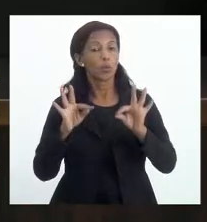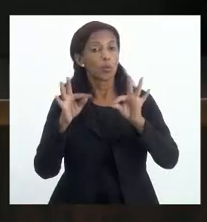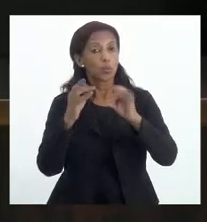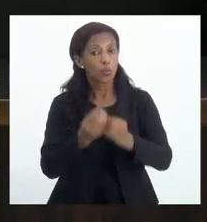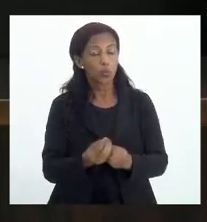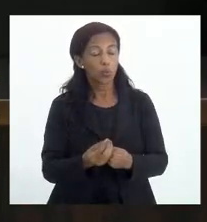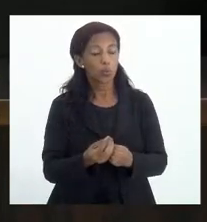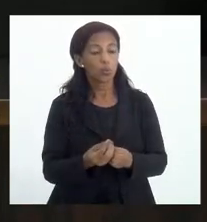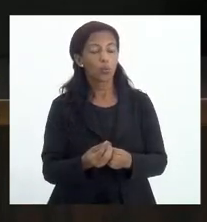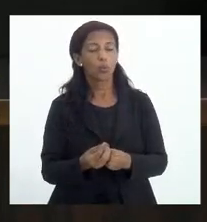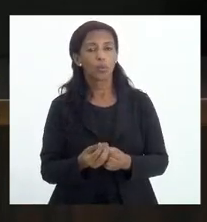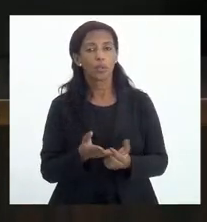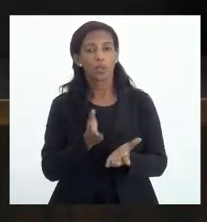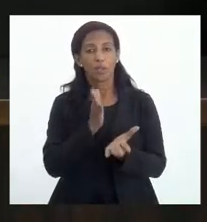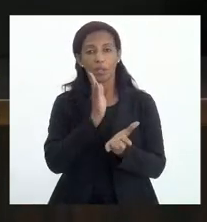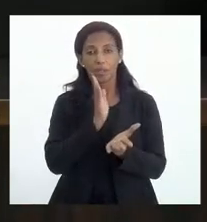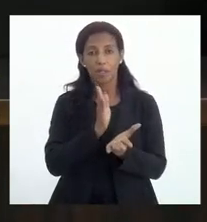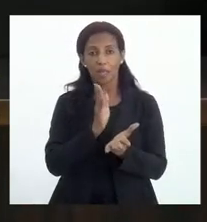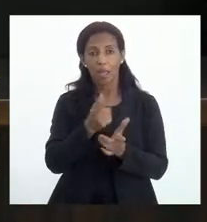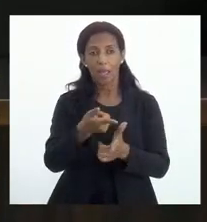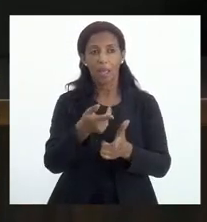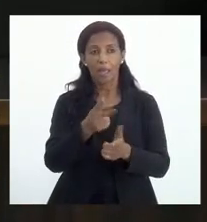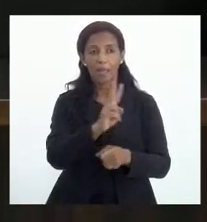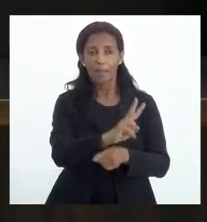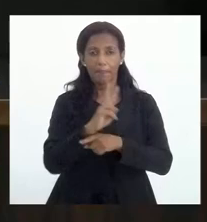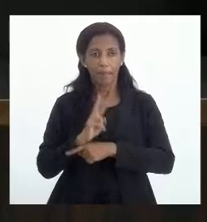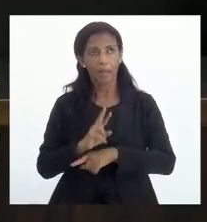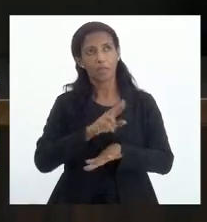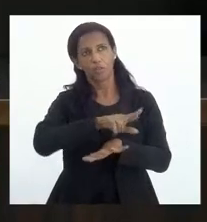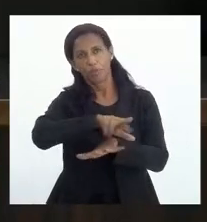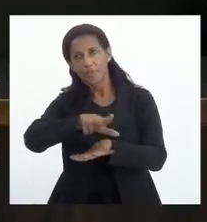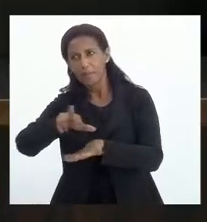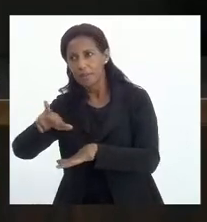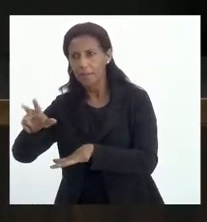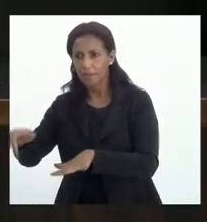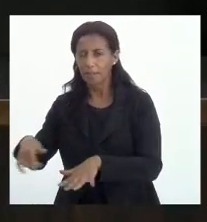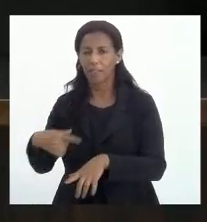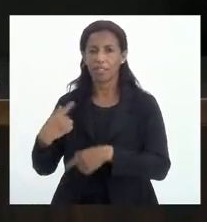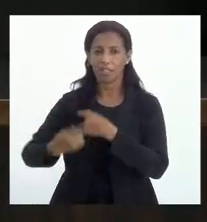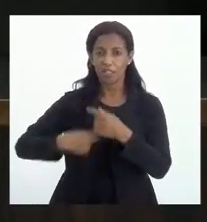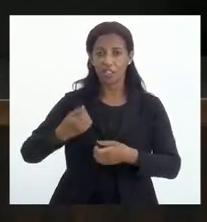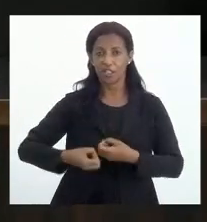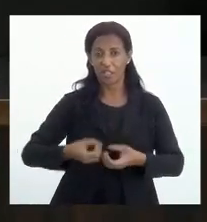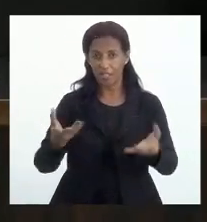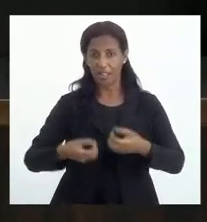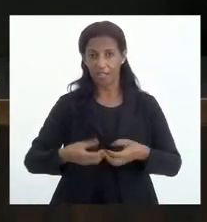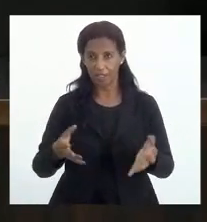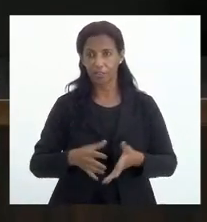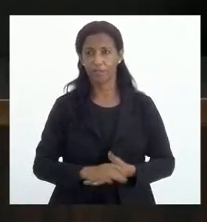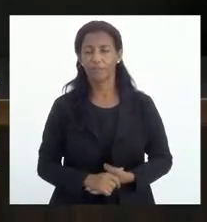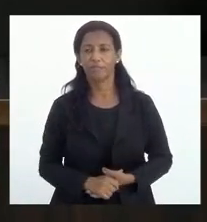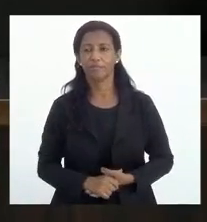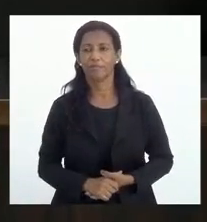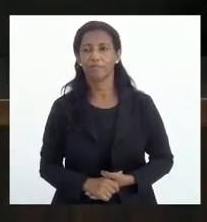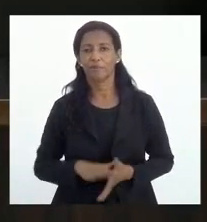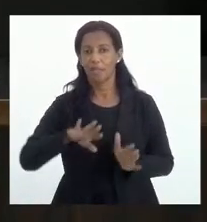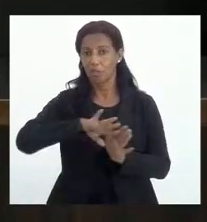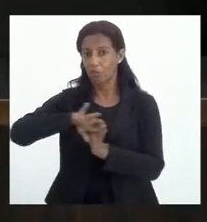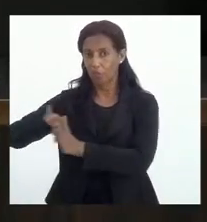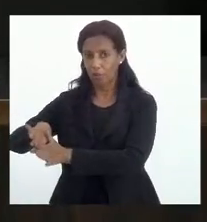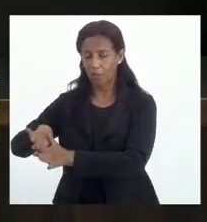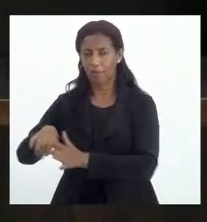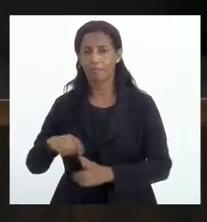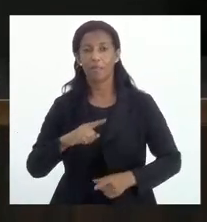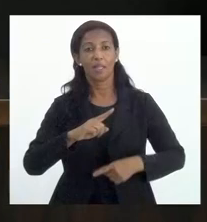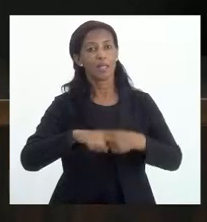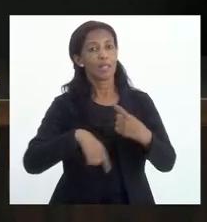que disser respeito a empréstimos, etc., etc., etc., que gera gasto financeiro, está de fora. E